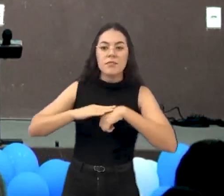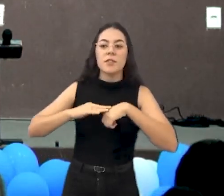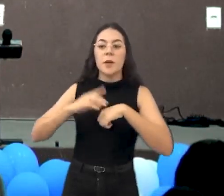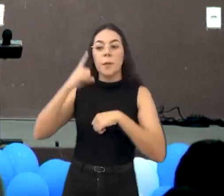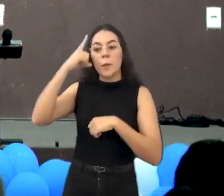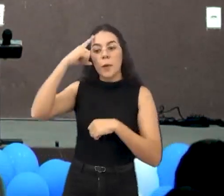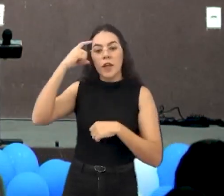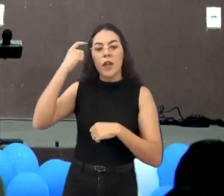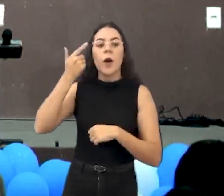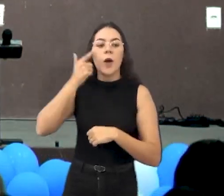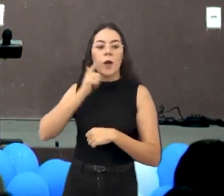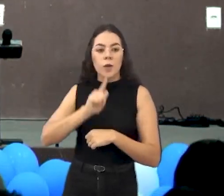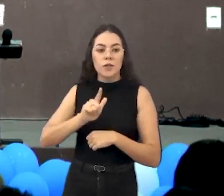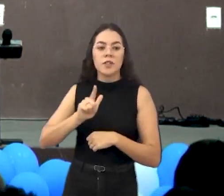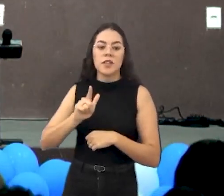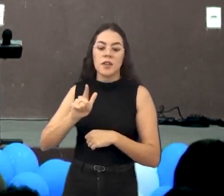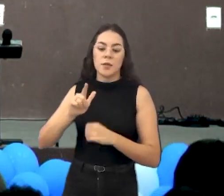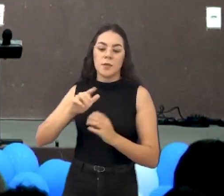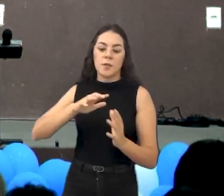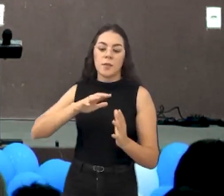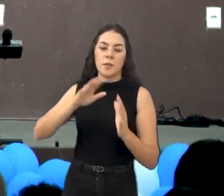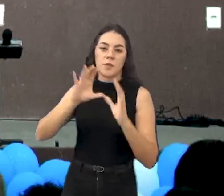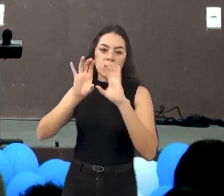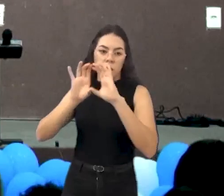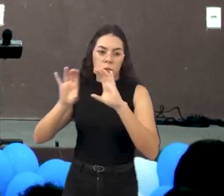porque herdarão a terra.